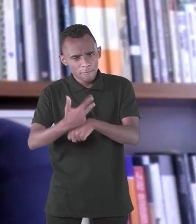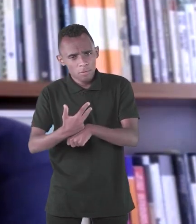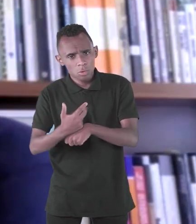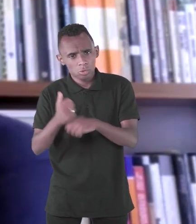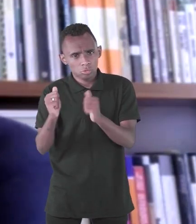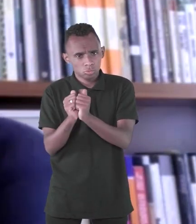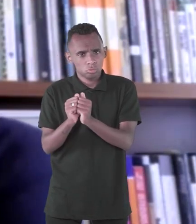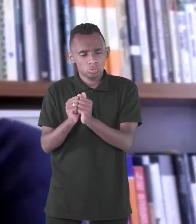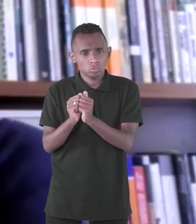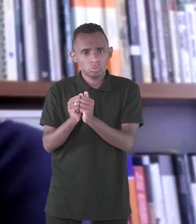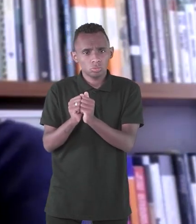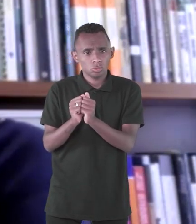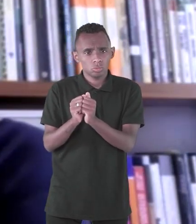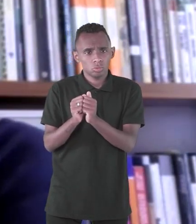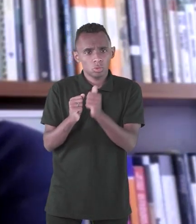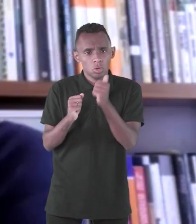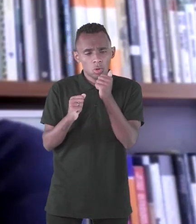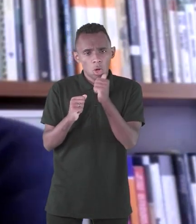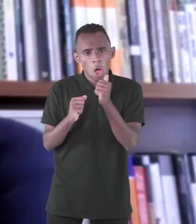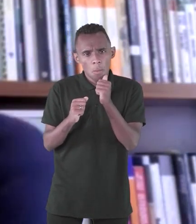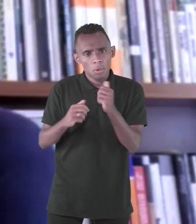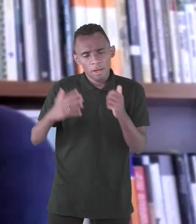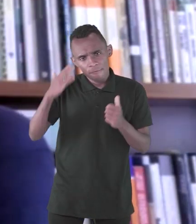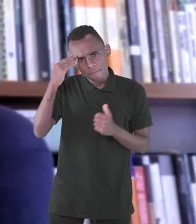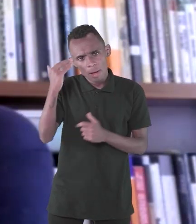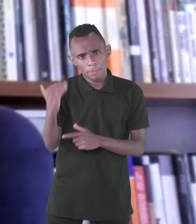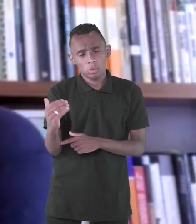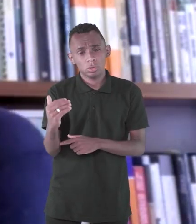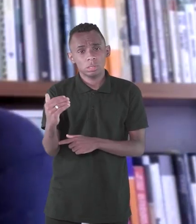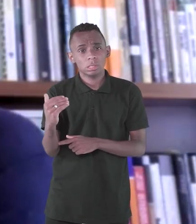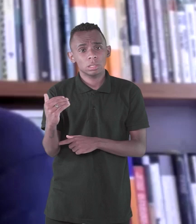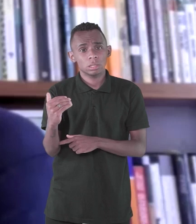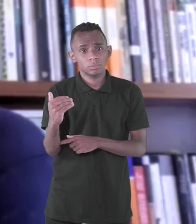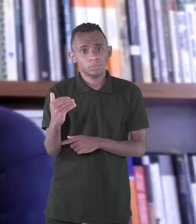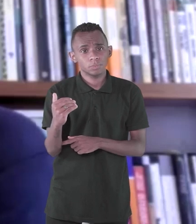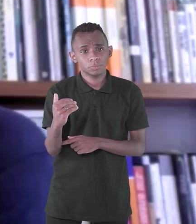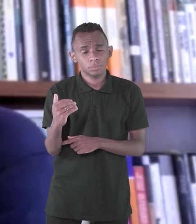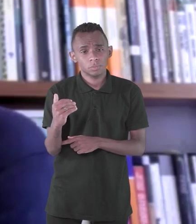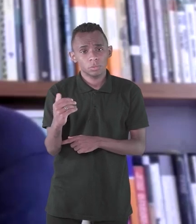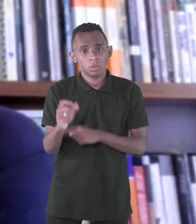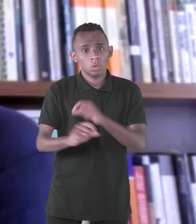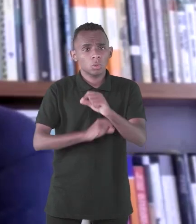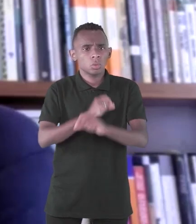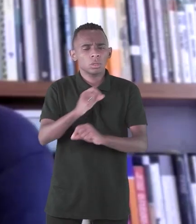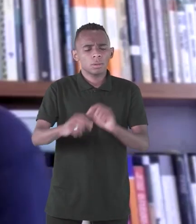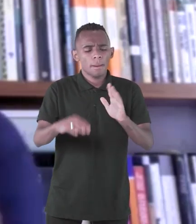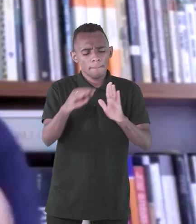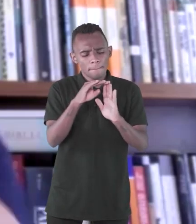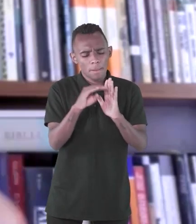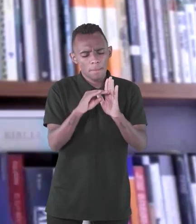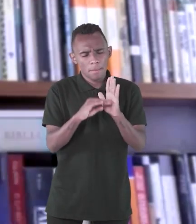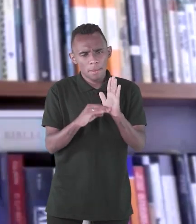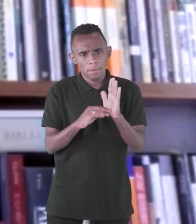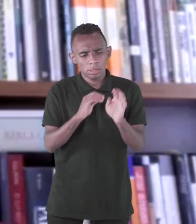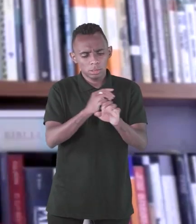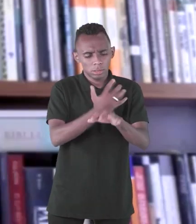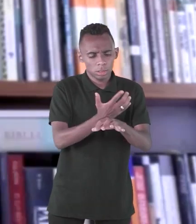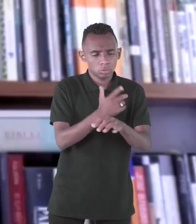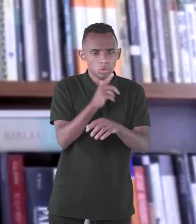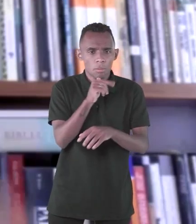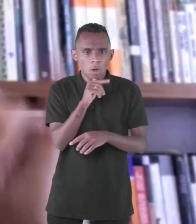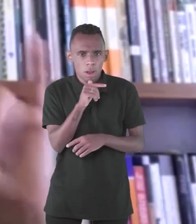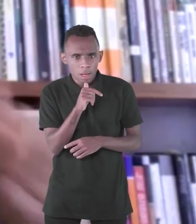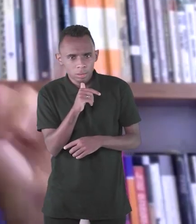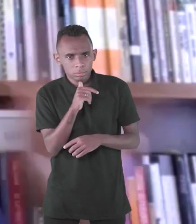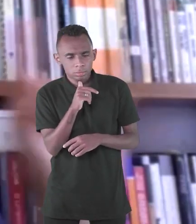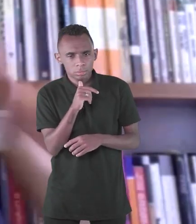uma baterista ex-Titã, né? Gravou um repertório Secos e